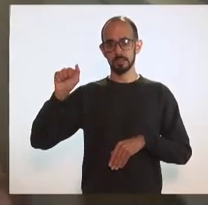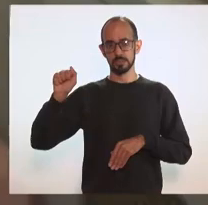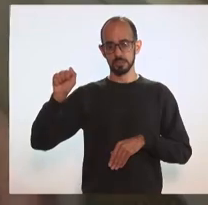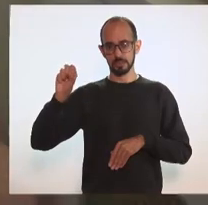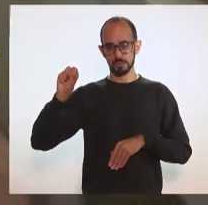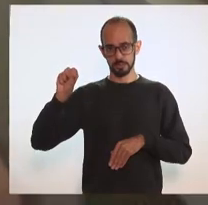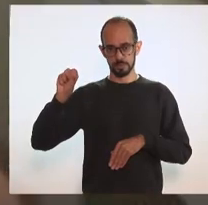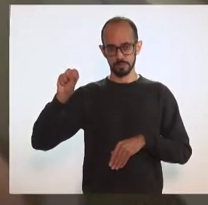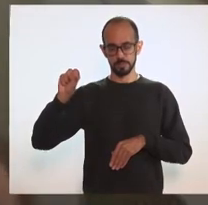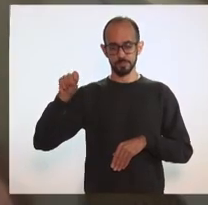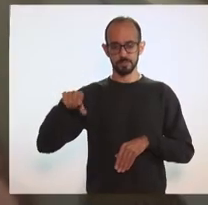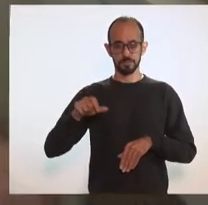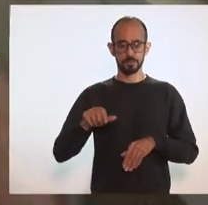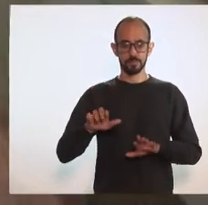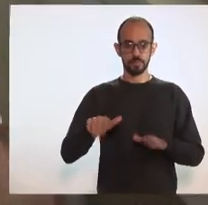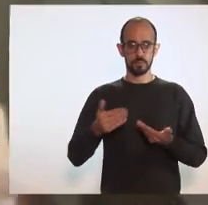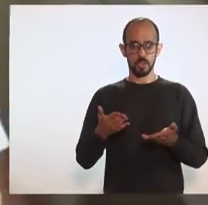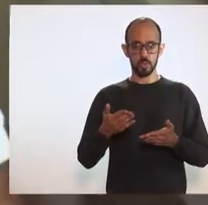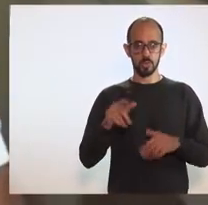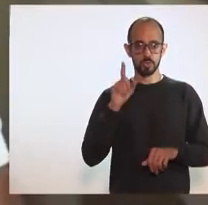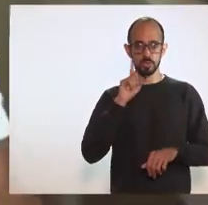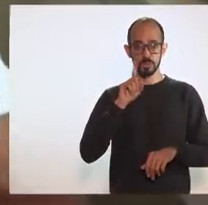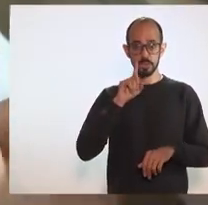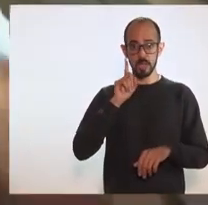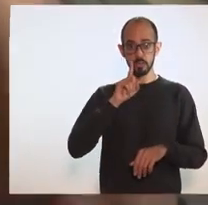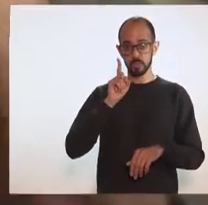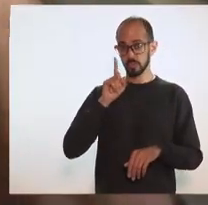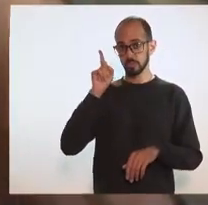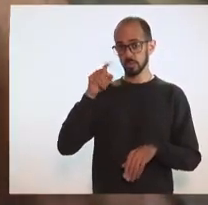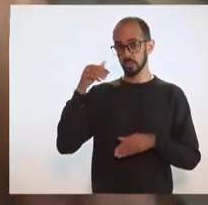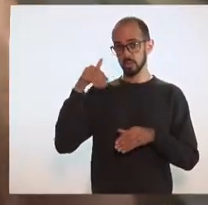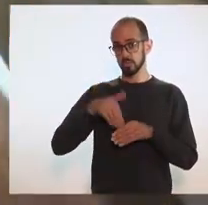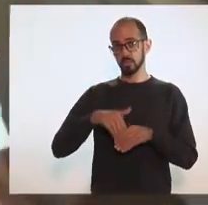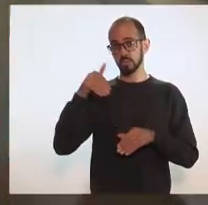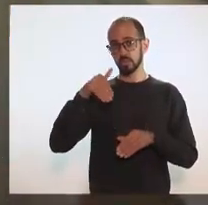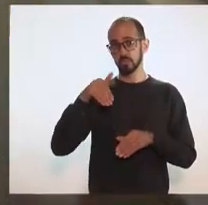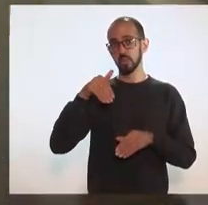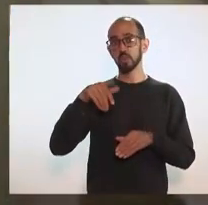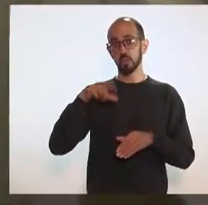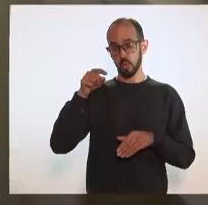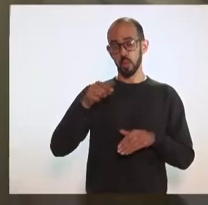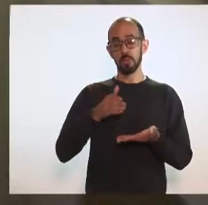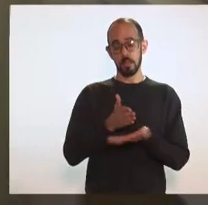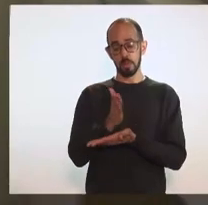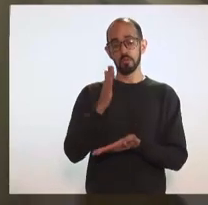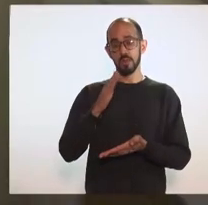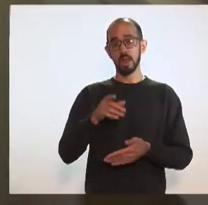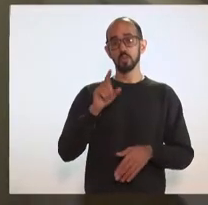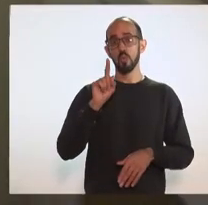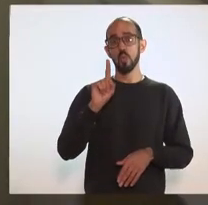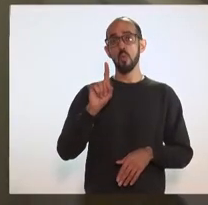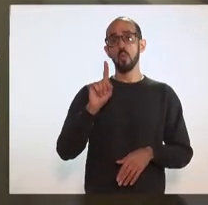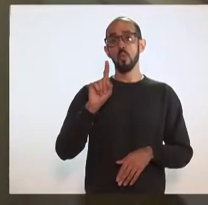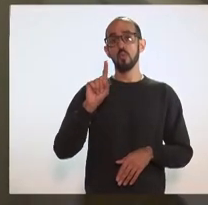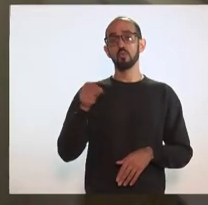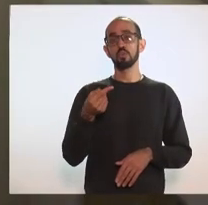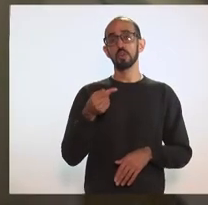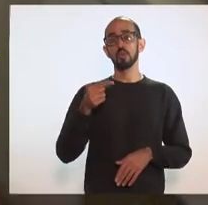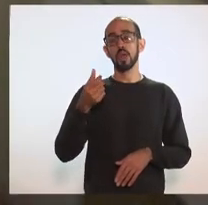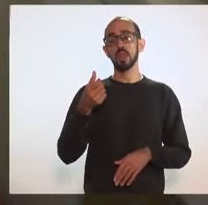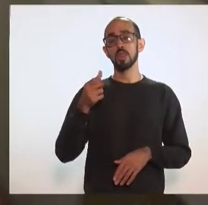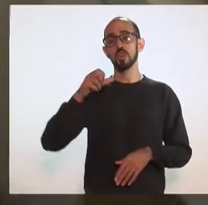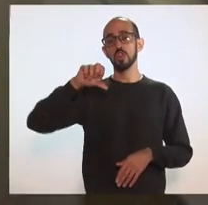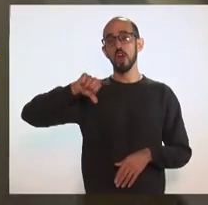1,9 Deputado concurso o tempo, 9 trilhões de reais na economia americana